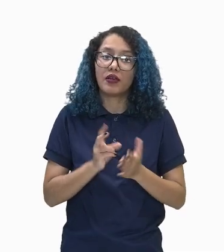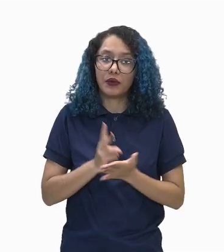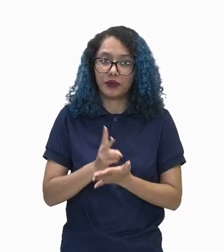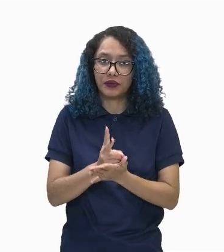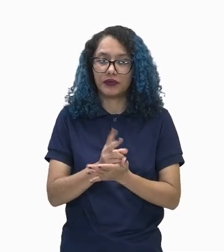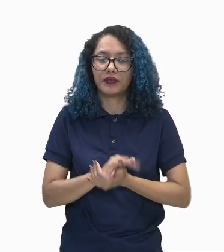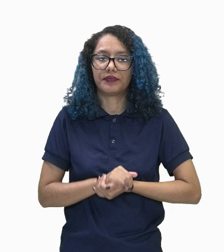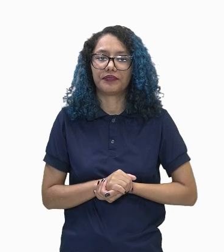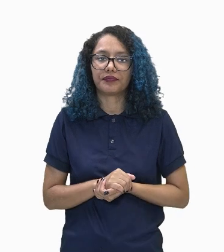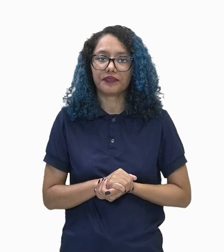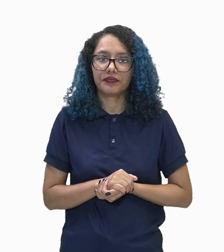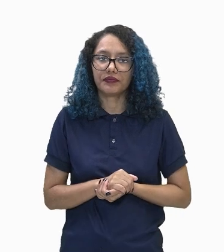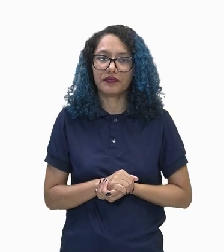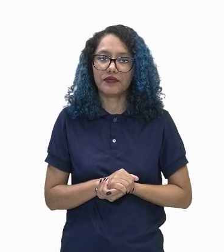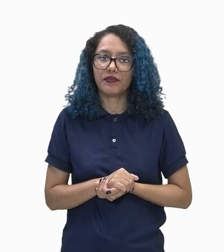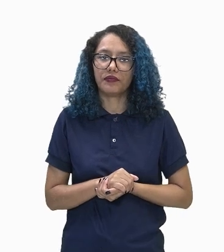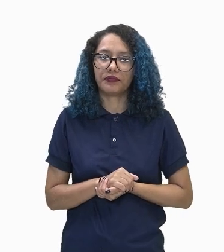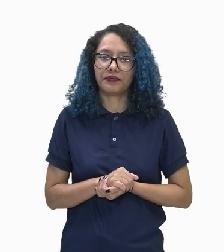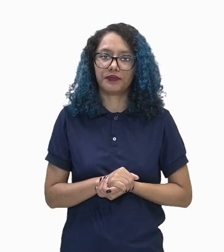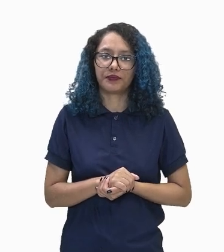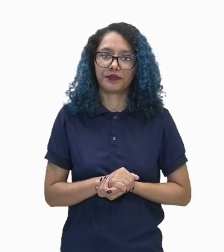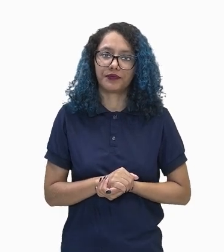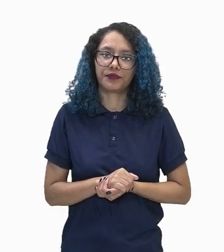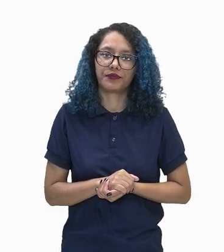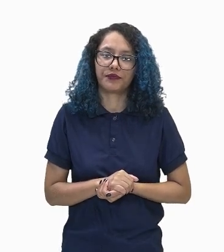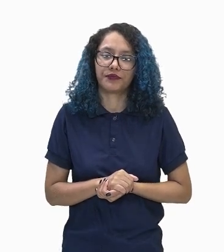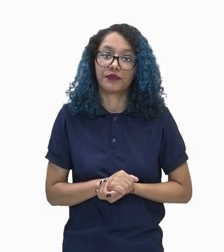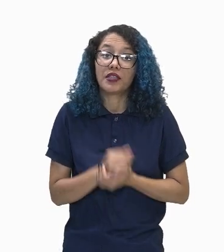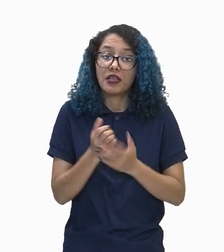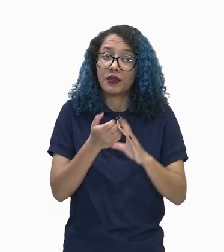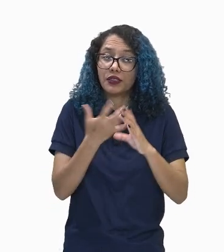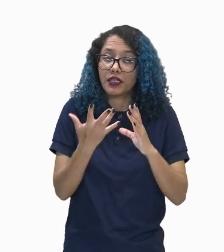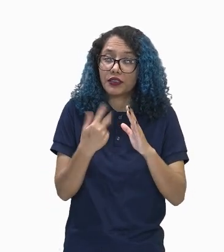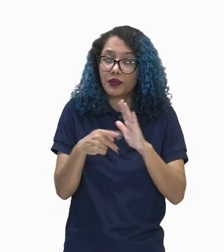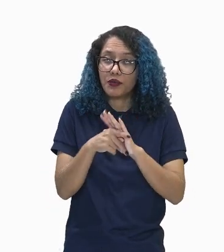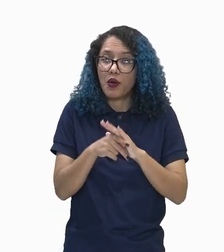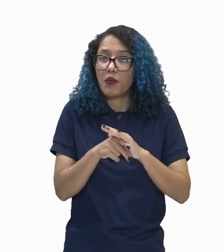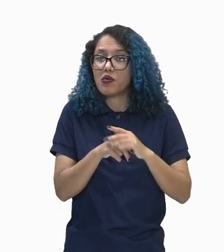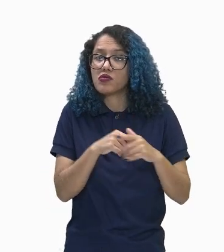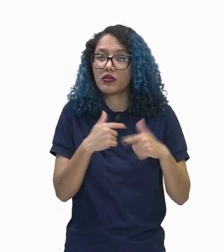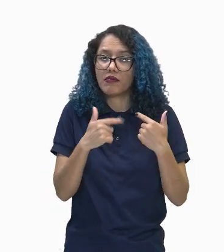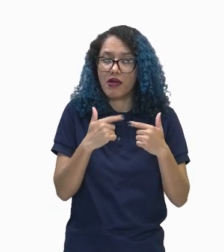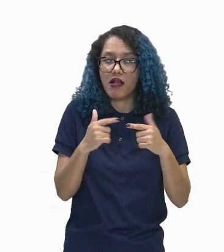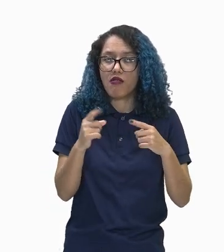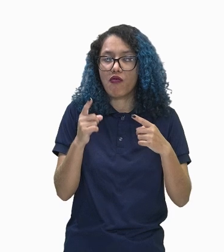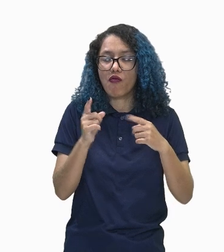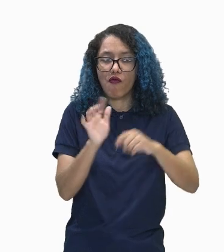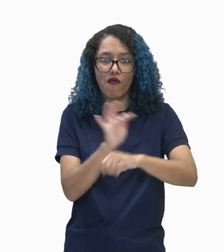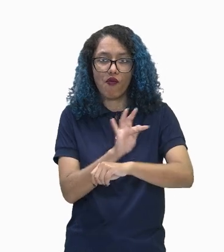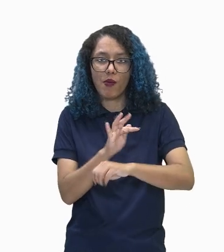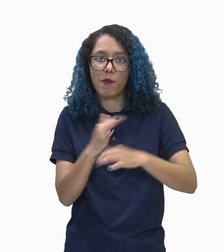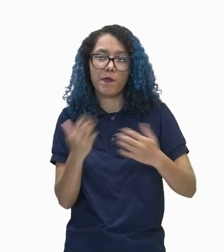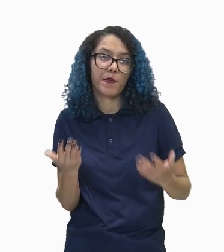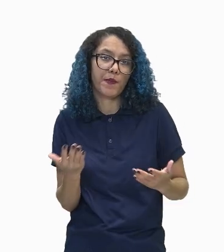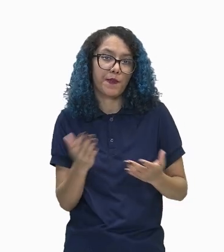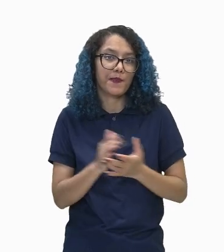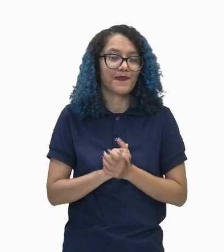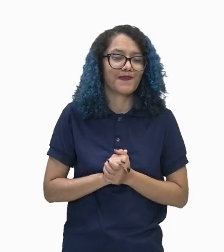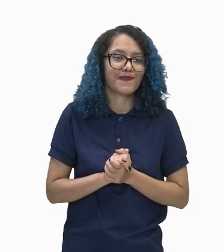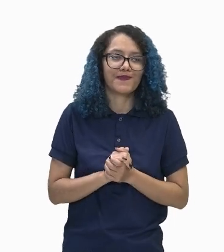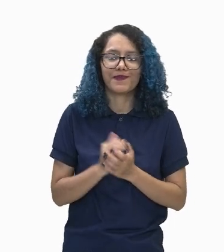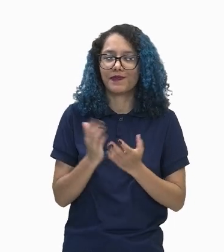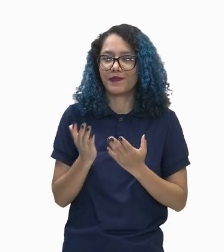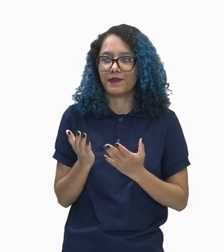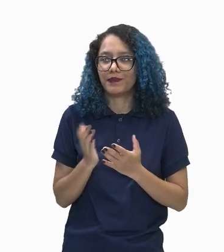e informal, qual é a característica do trabalho formal? Vejam só, temos aqui